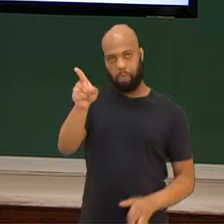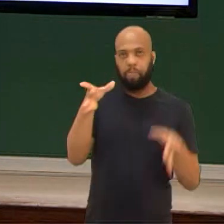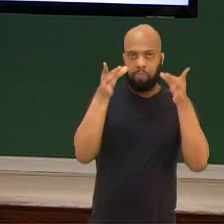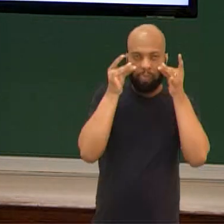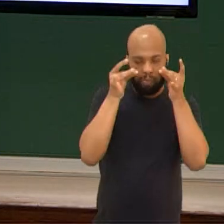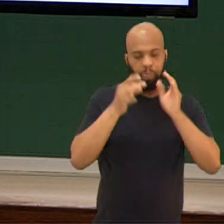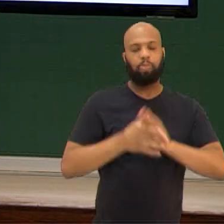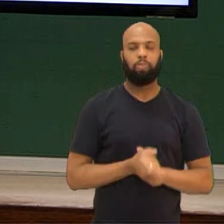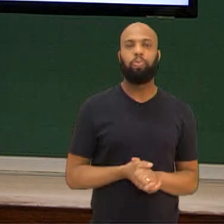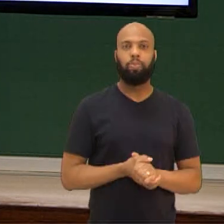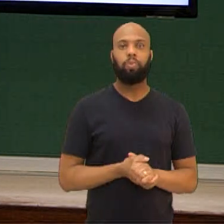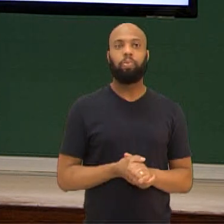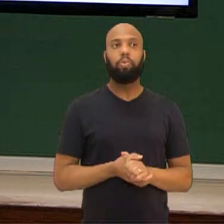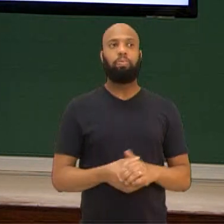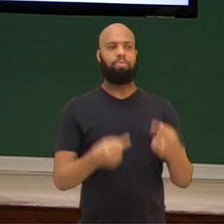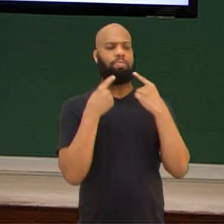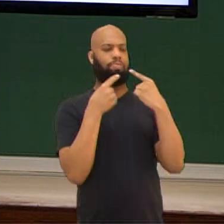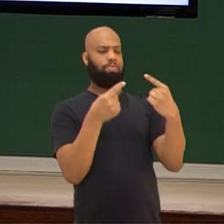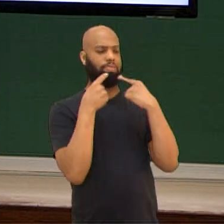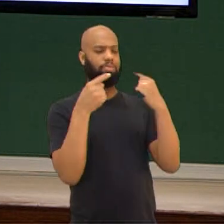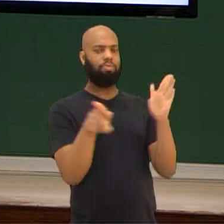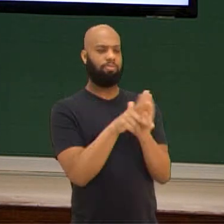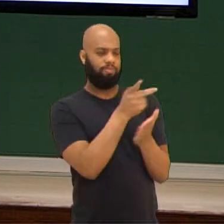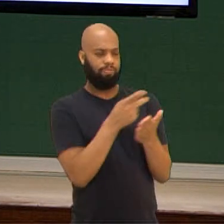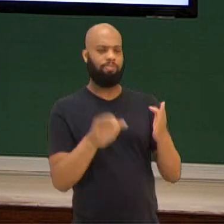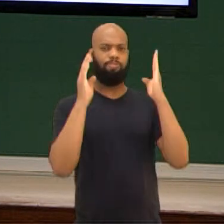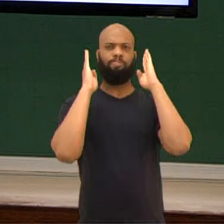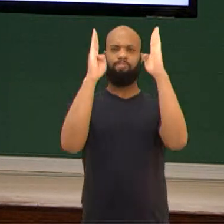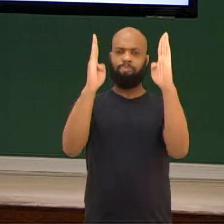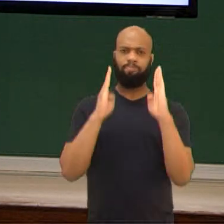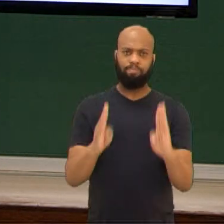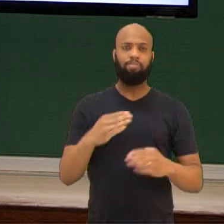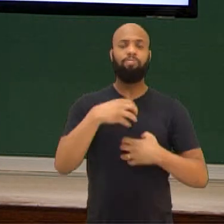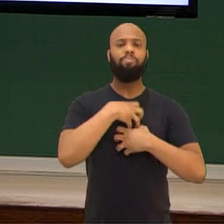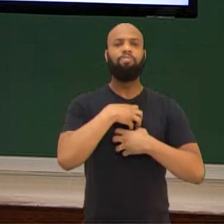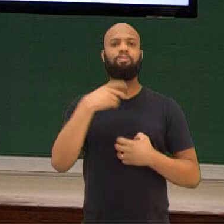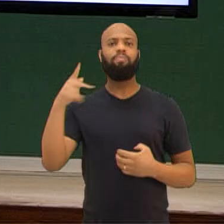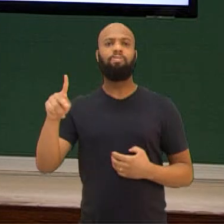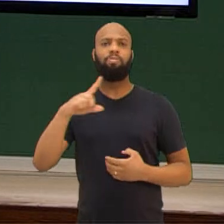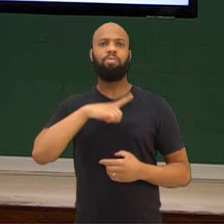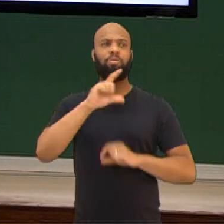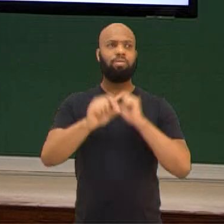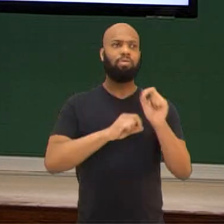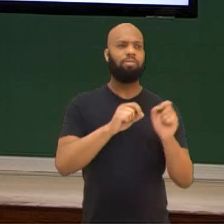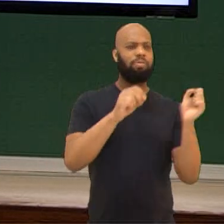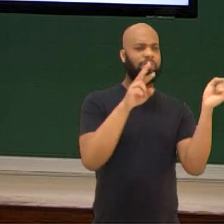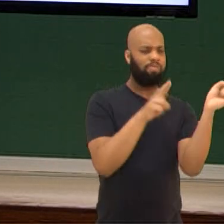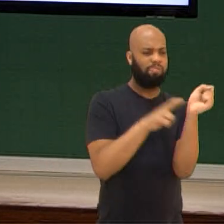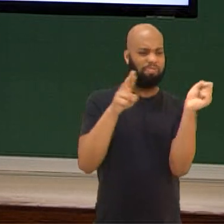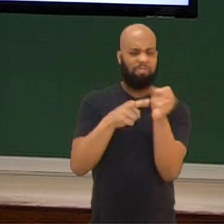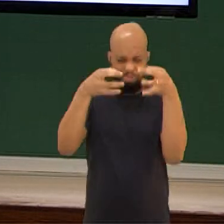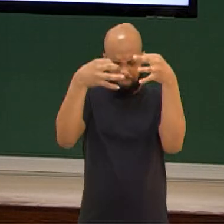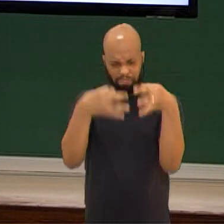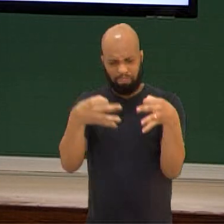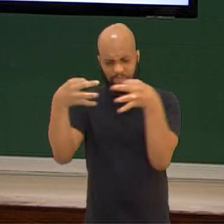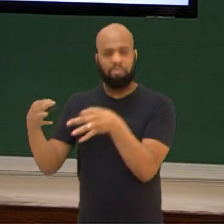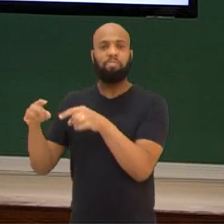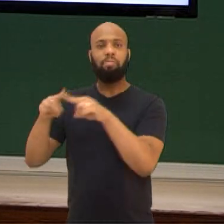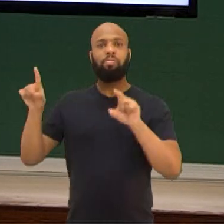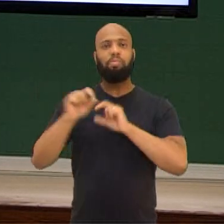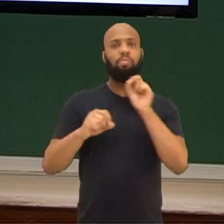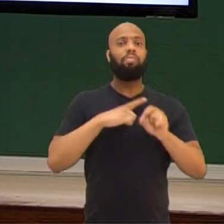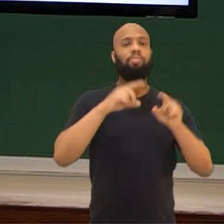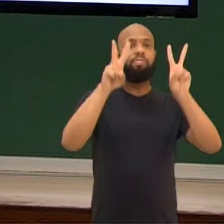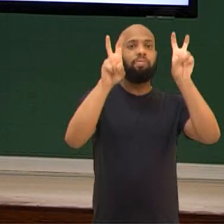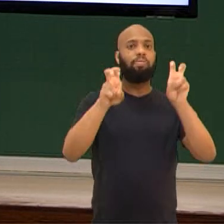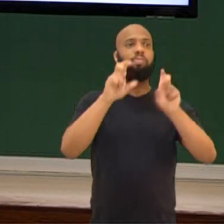leu. E como crítica ao parnasianismo, a poesia dele era uma poesia toda métrica, perfeita, só que o tema